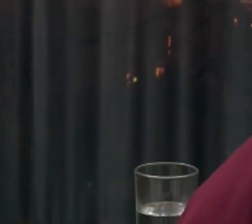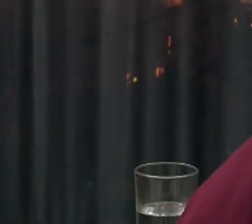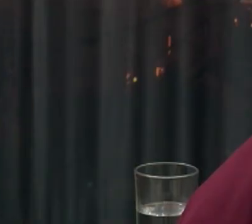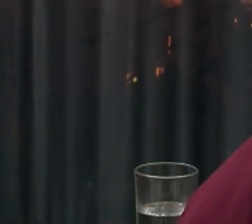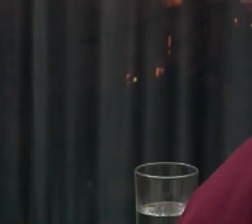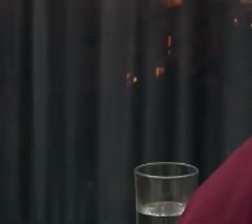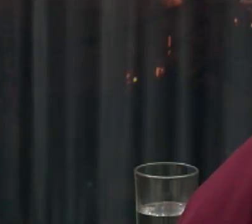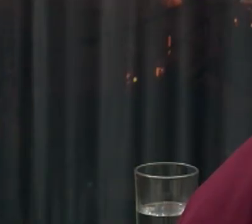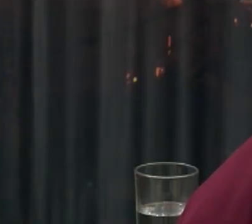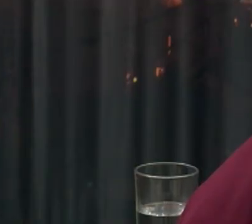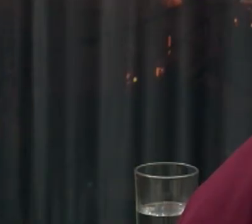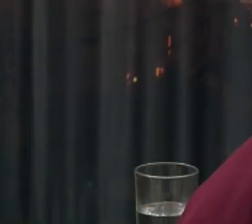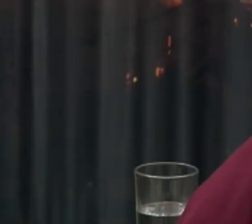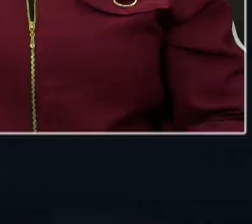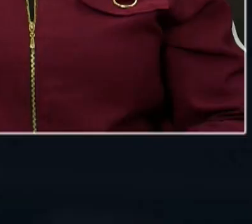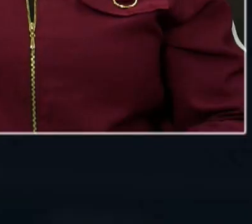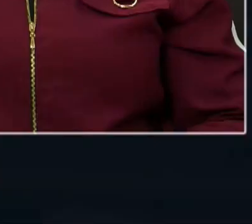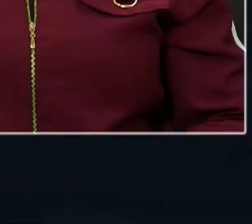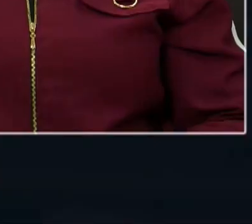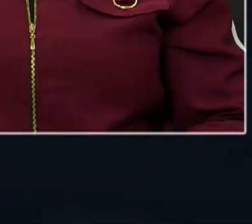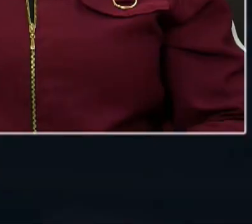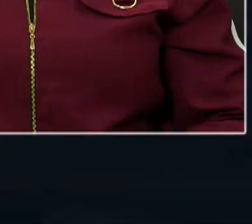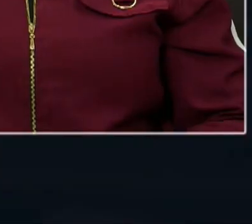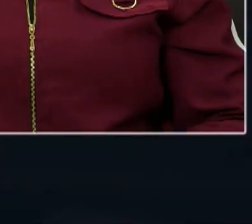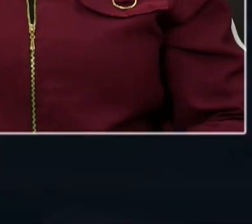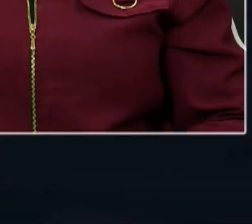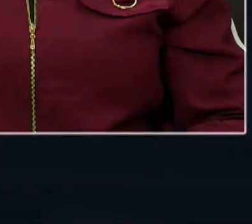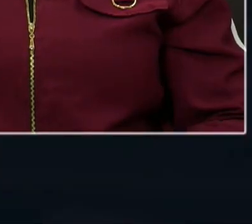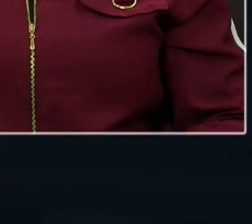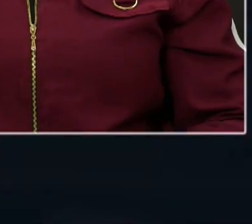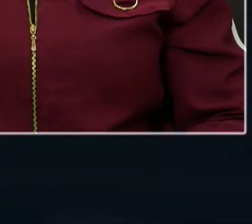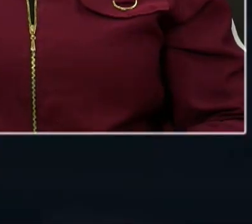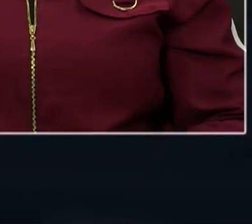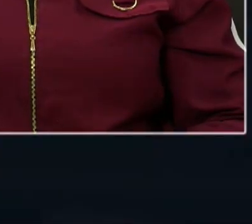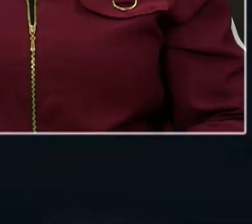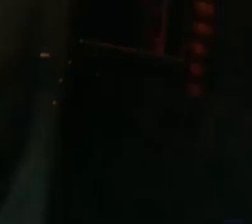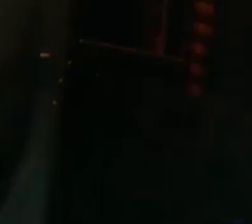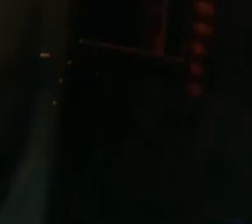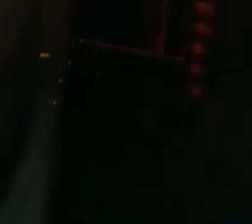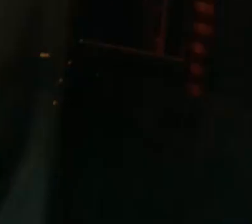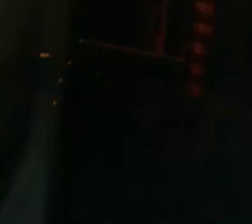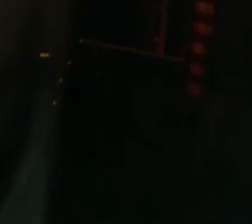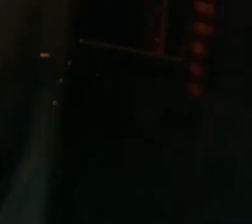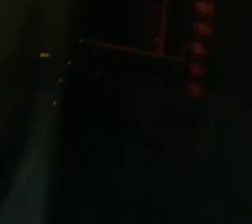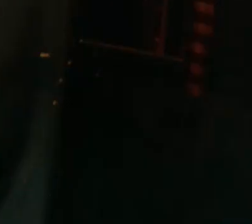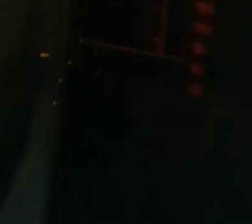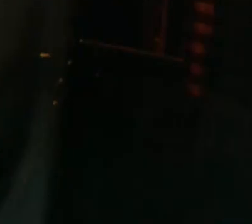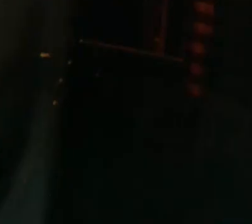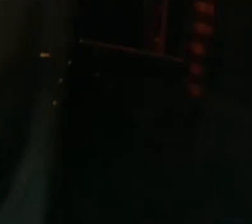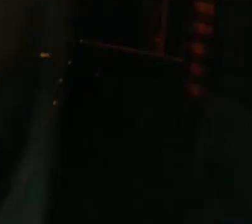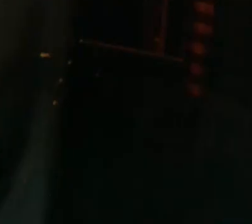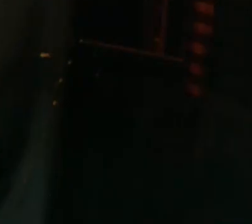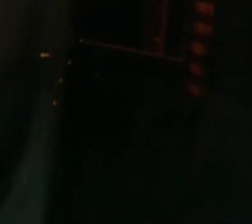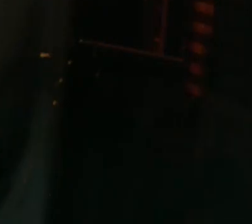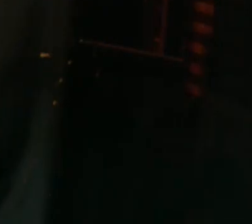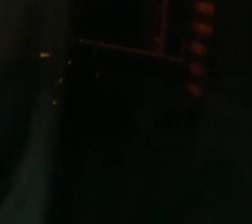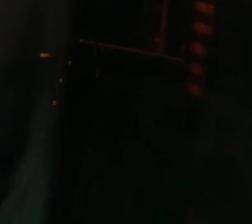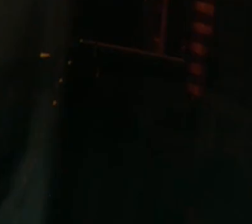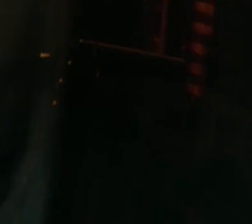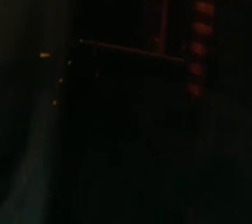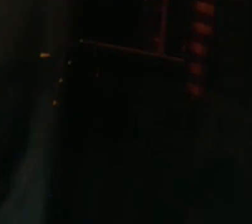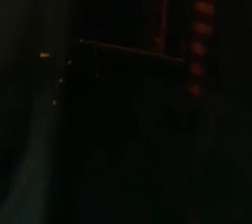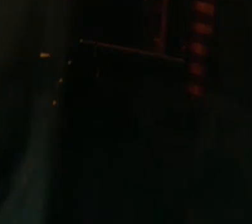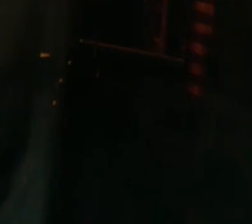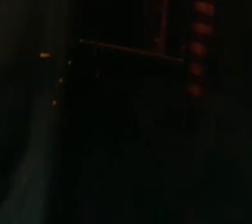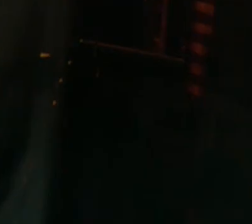grande desafio para a gente no consultório. Uau, né? Gente, que complexo e que bom ouvir vocês, né, com toda